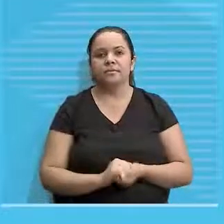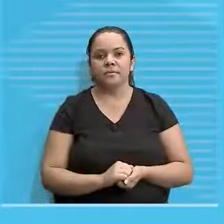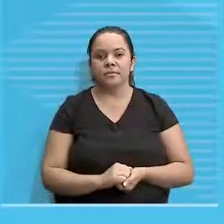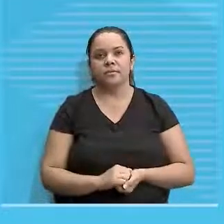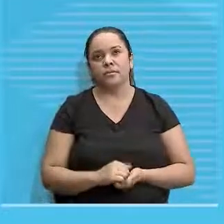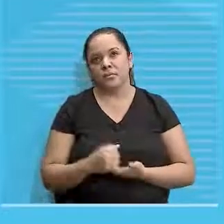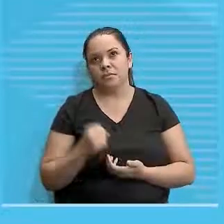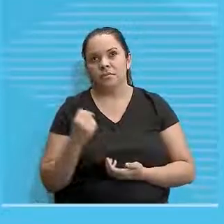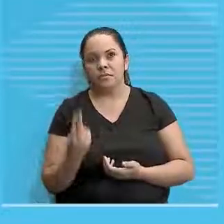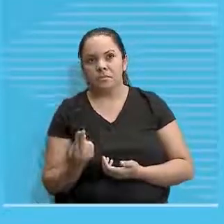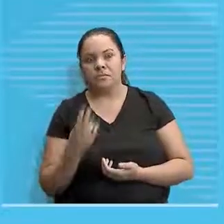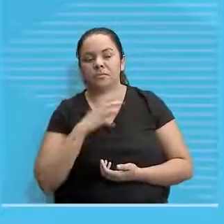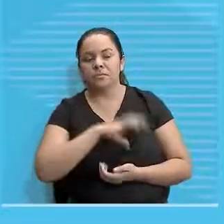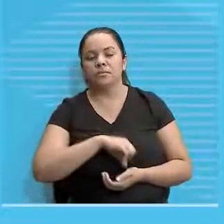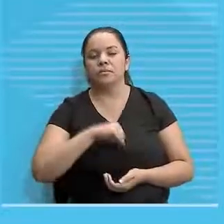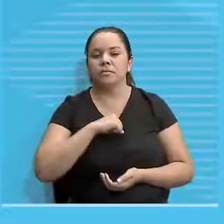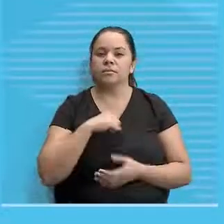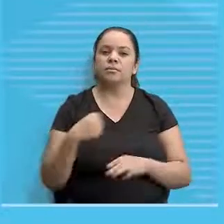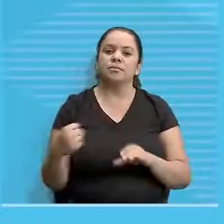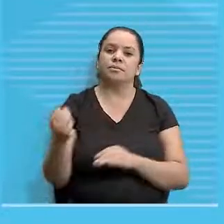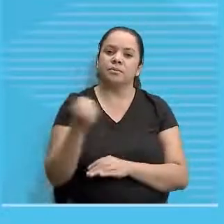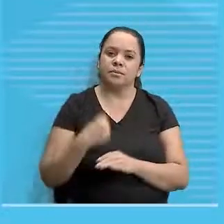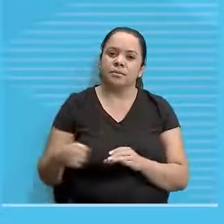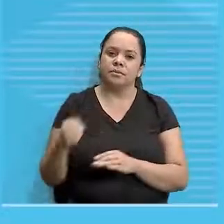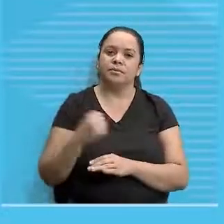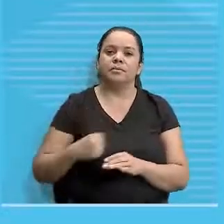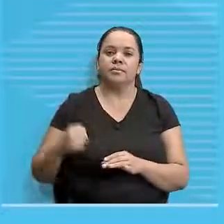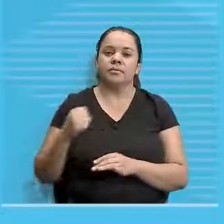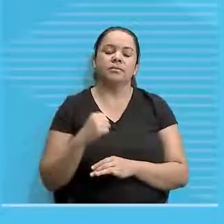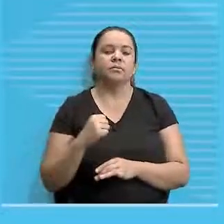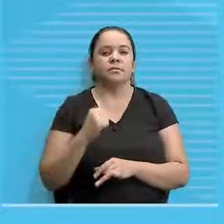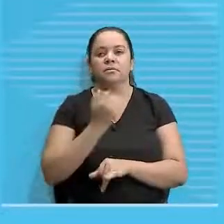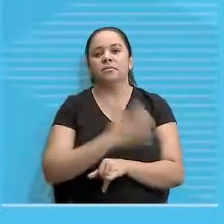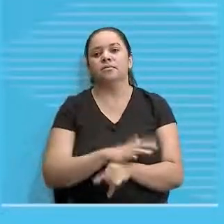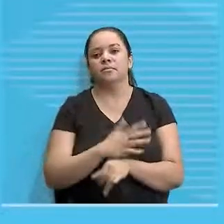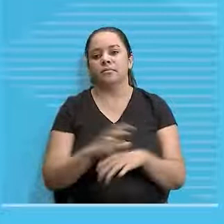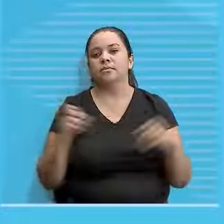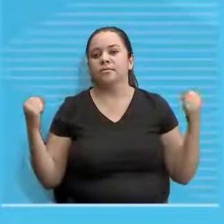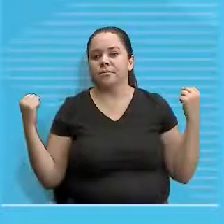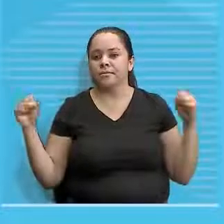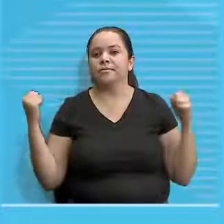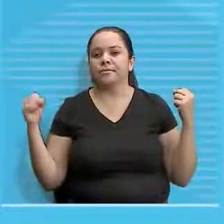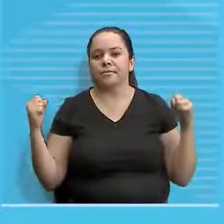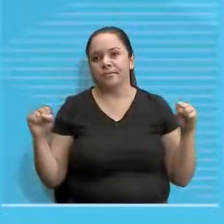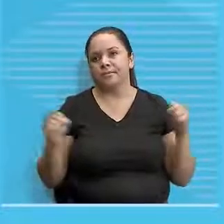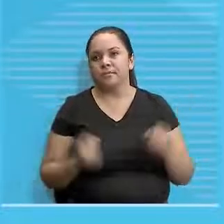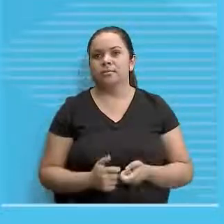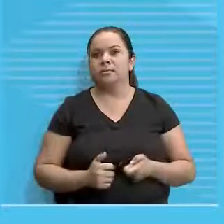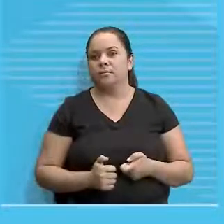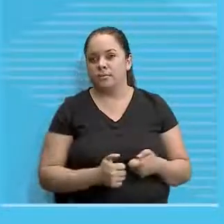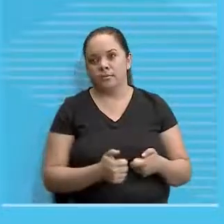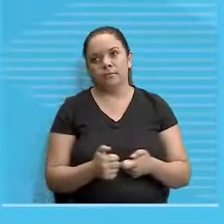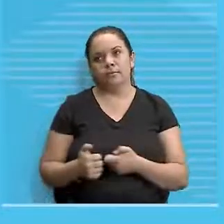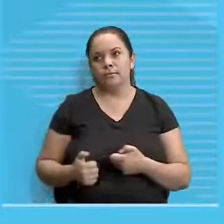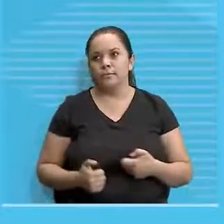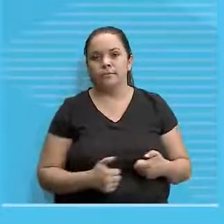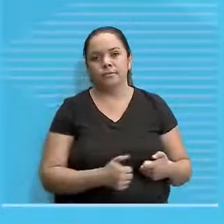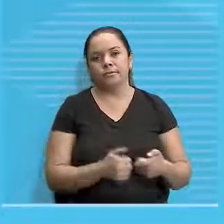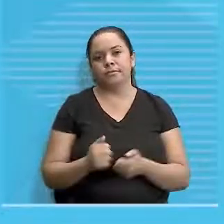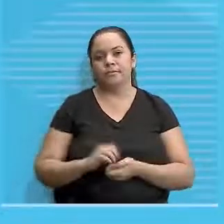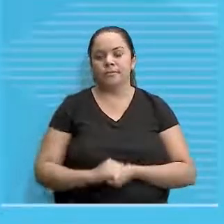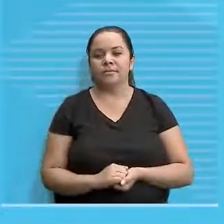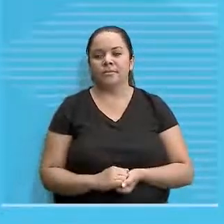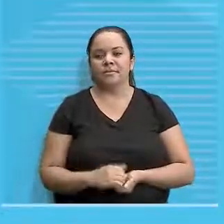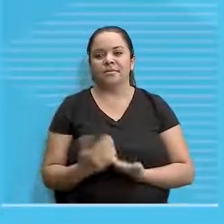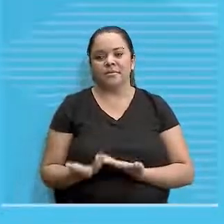cozinhar, que gosta de praticar alguma atividade física, que gosta de jogar um videogame. Então, é isso, né? São